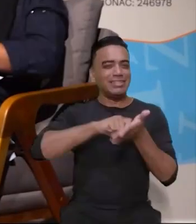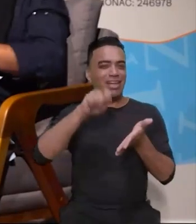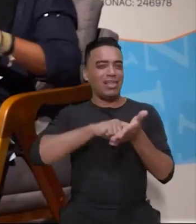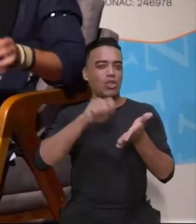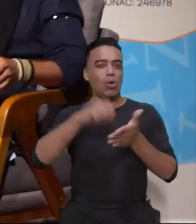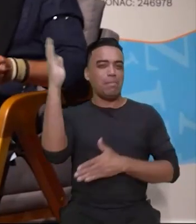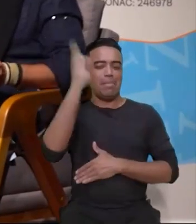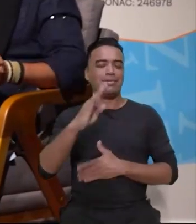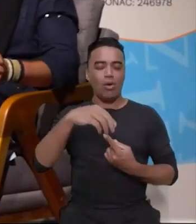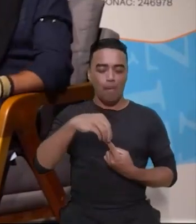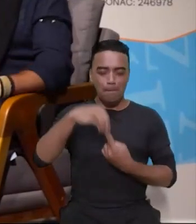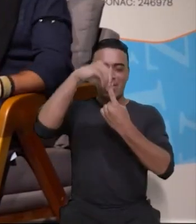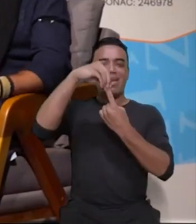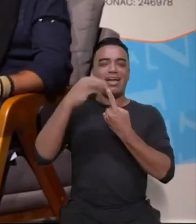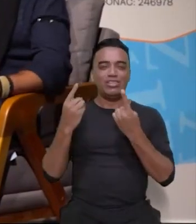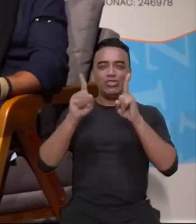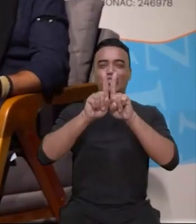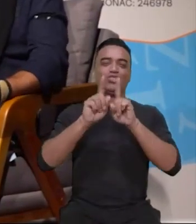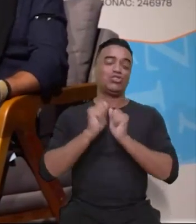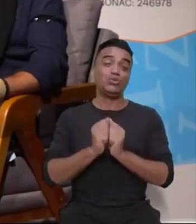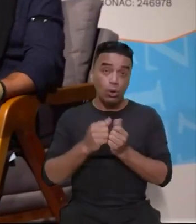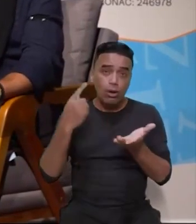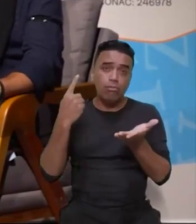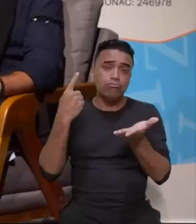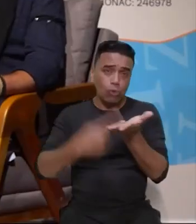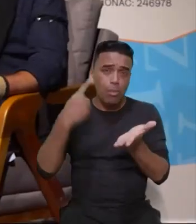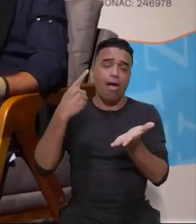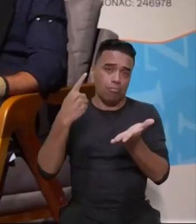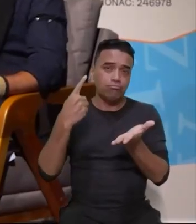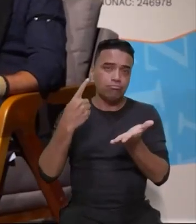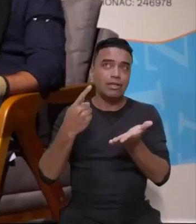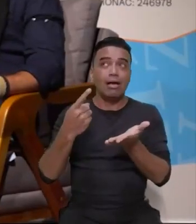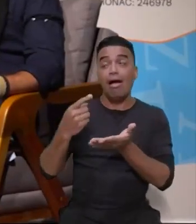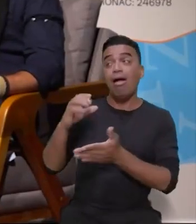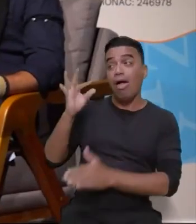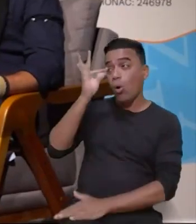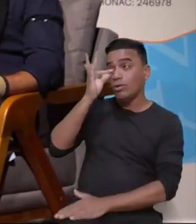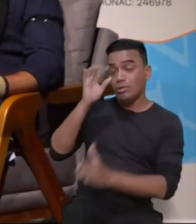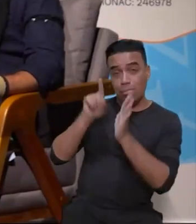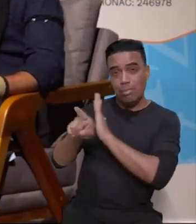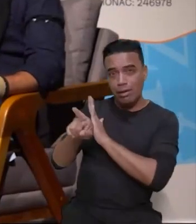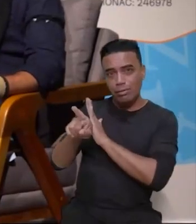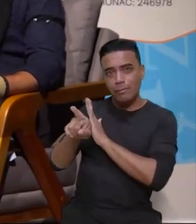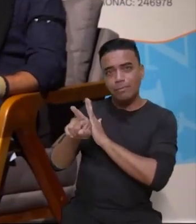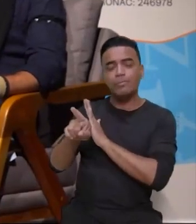Eu tenho o privilégio de estar aqui. E eu queria começar aqui, Conceição,